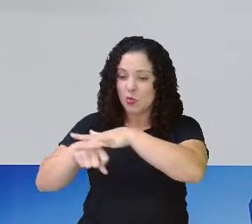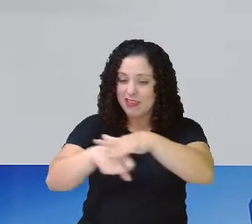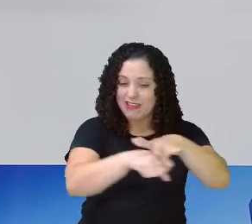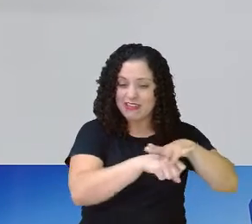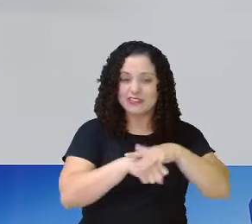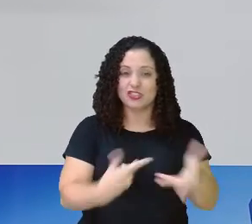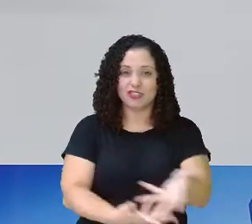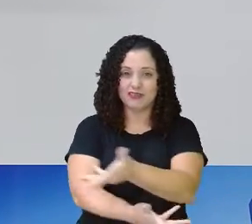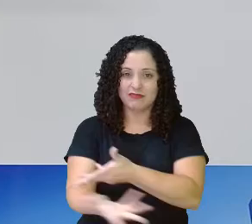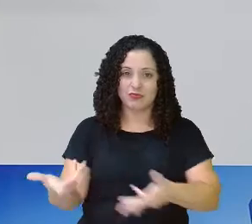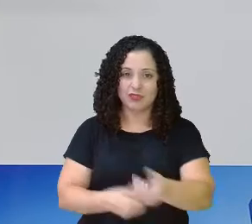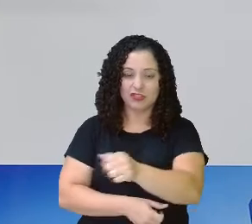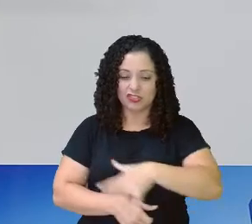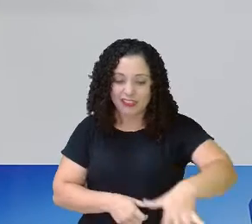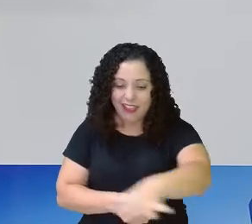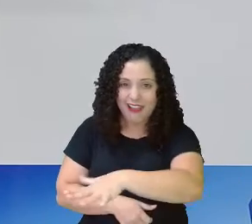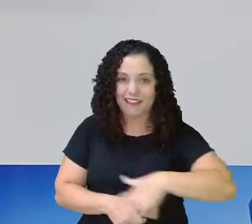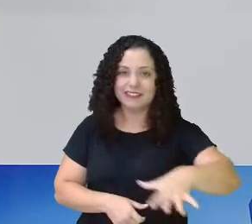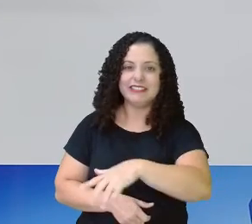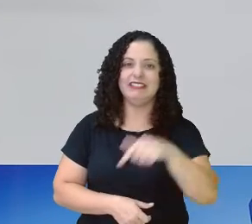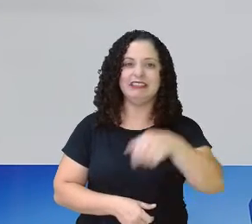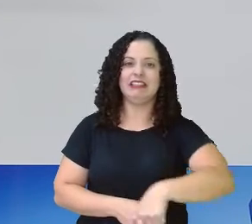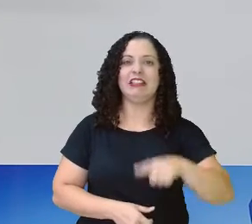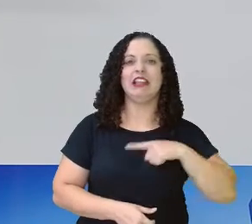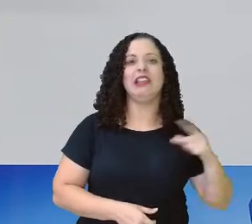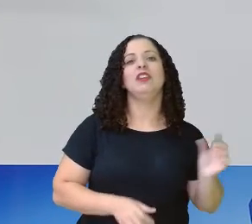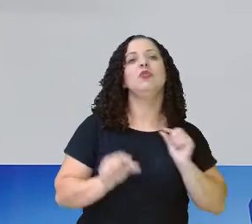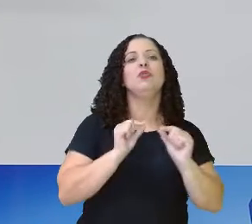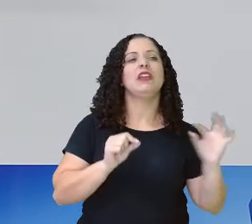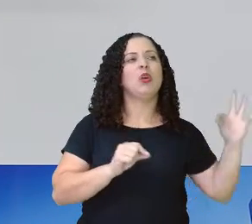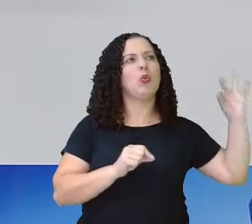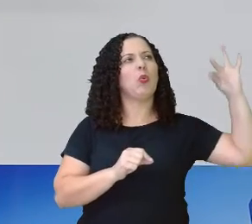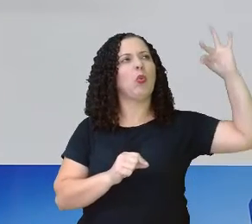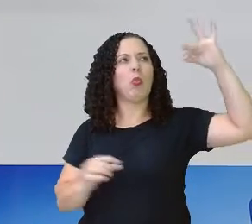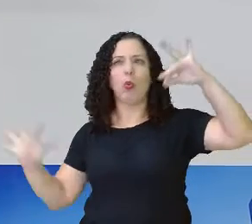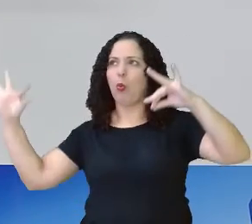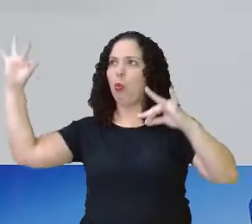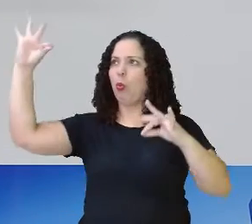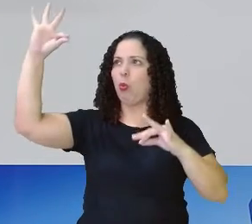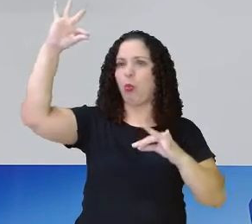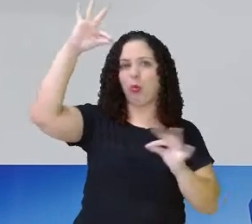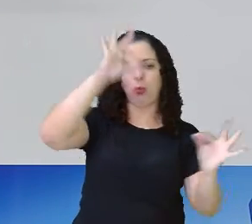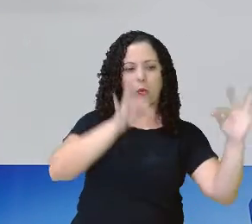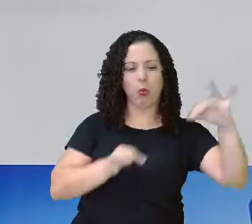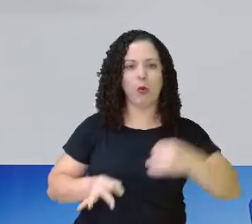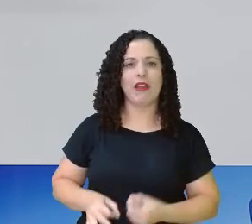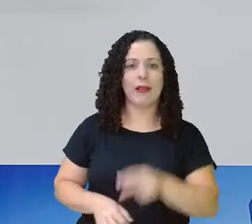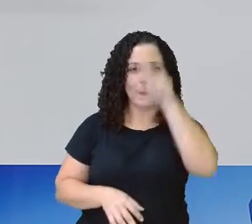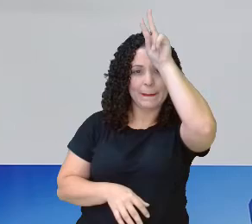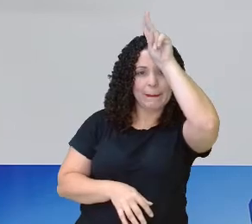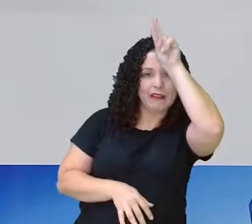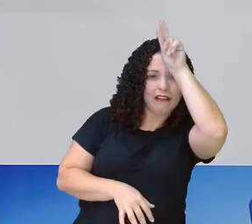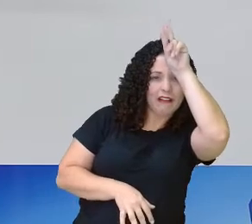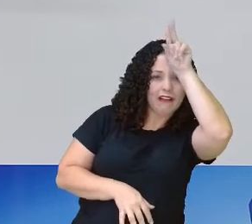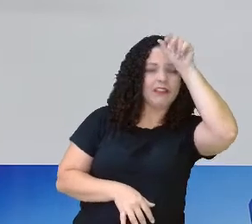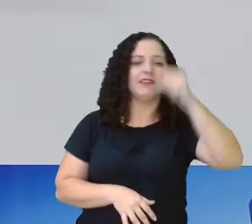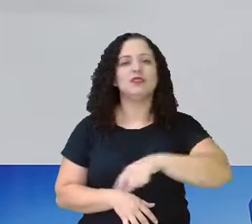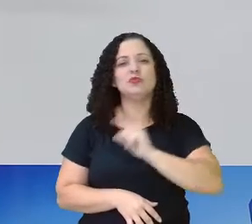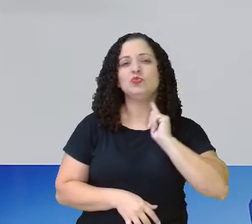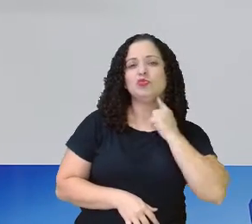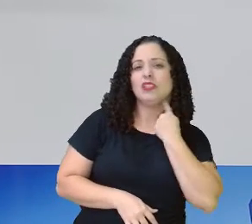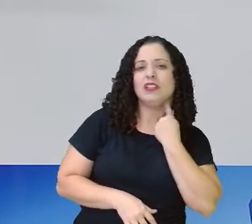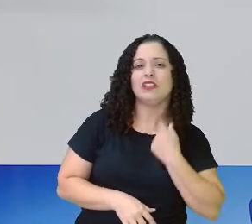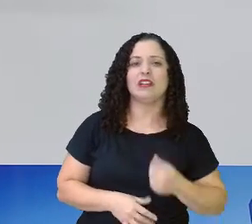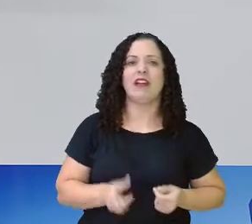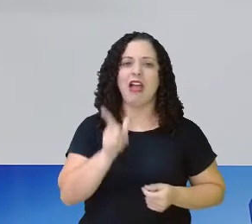estão referidas àquilo, que vão ter vários insetos, que vão ter problemas na rede de esgoto, diferente de uma